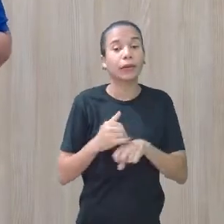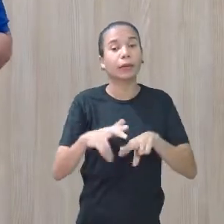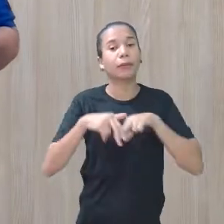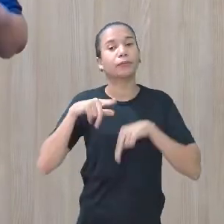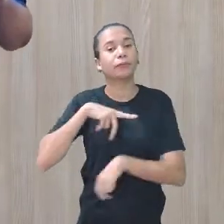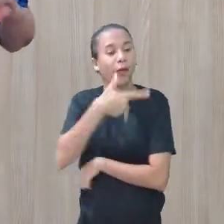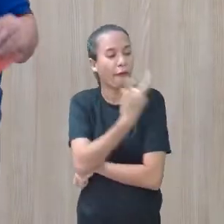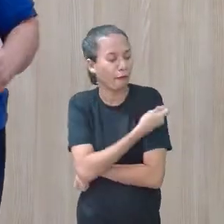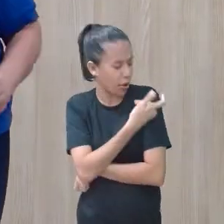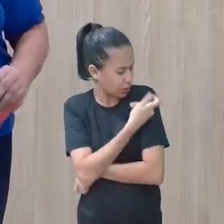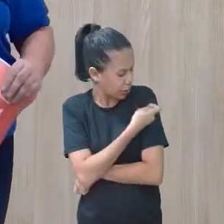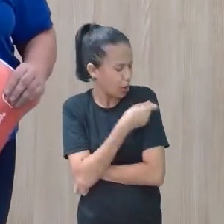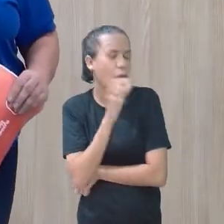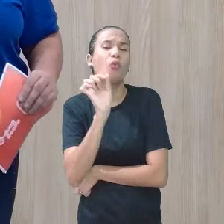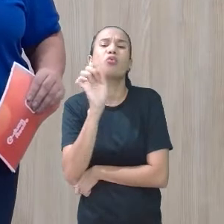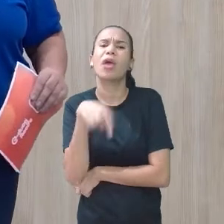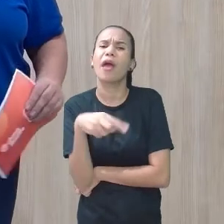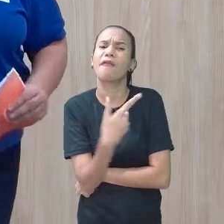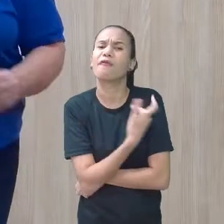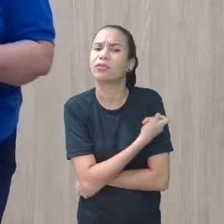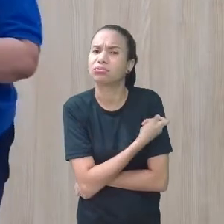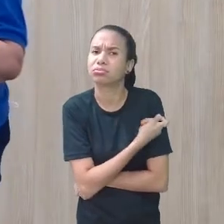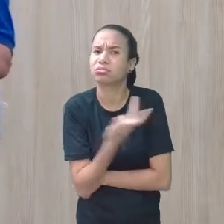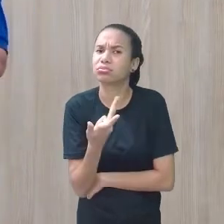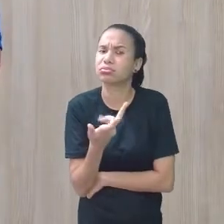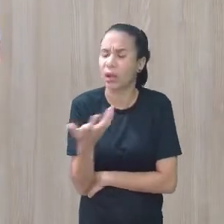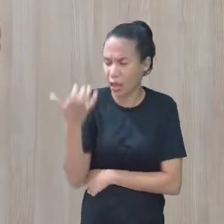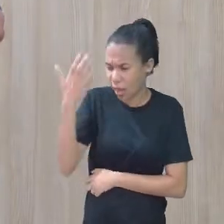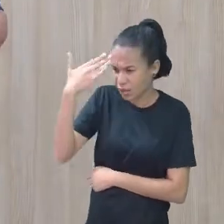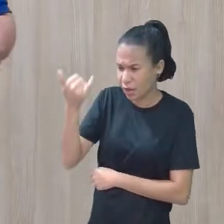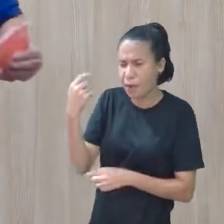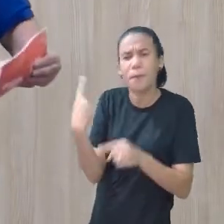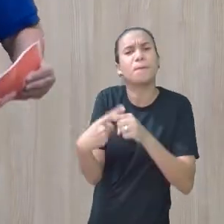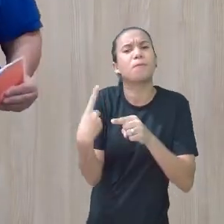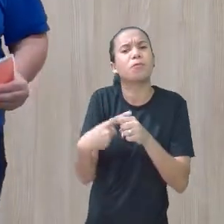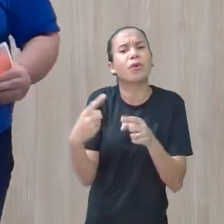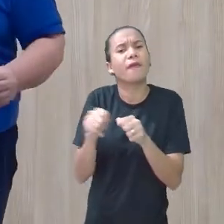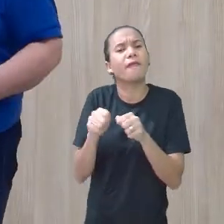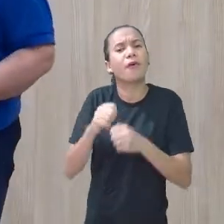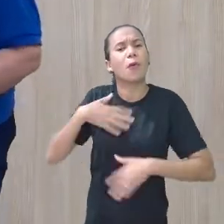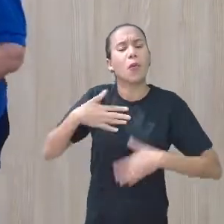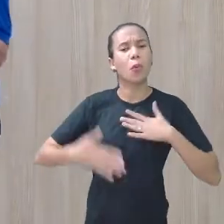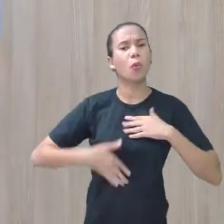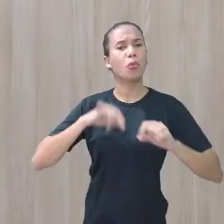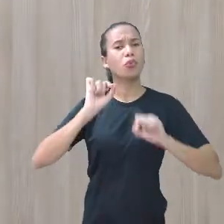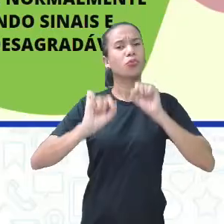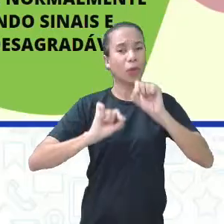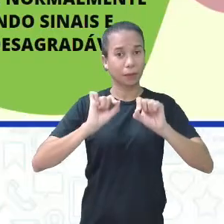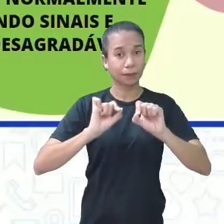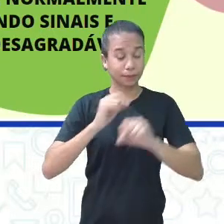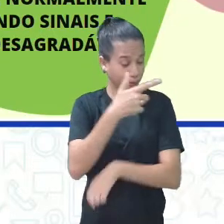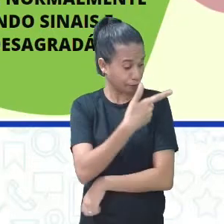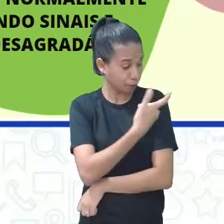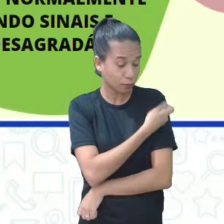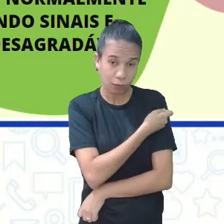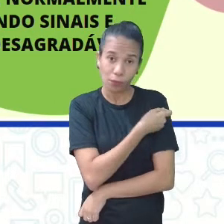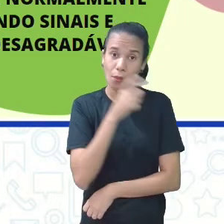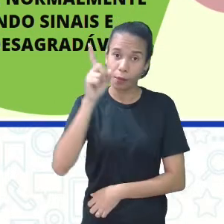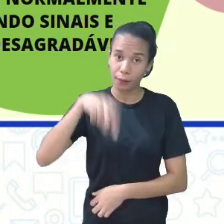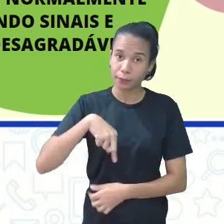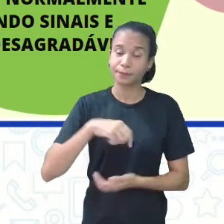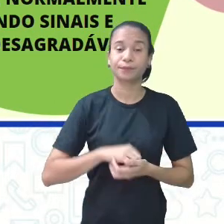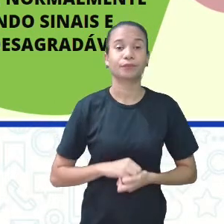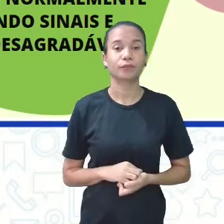das vacinas. E o que são vacinas, professora? Eu quero saber, não é, o que é que elas fazem aqui no nosso corpo. Então, vacinas, elas